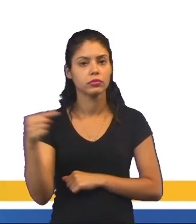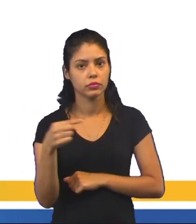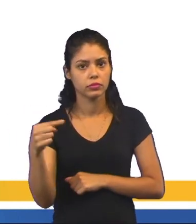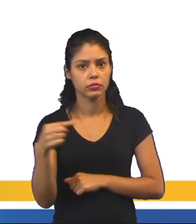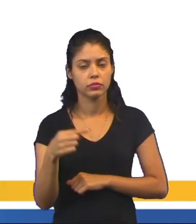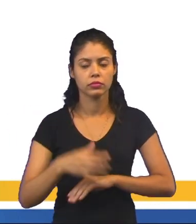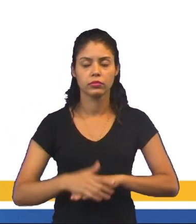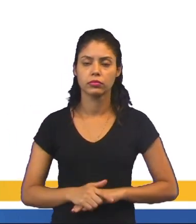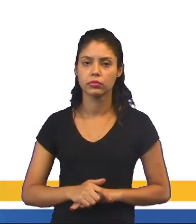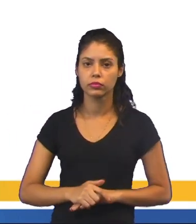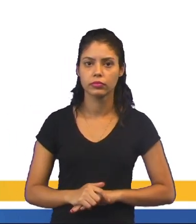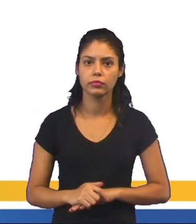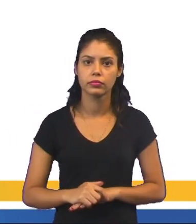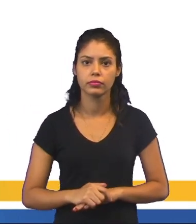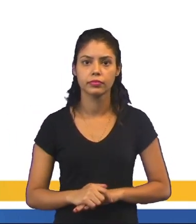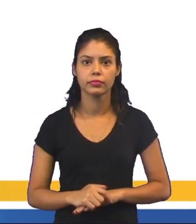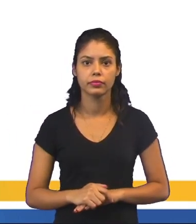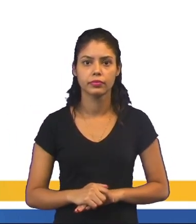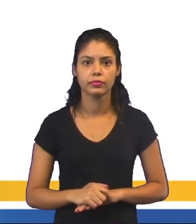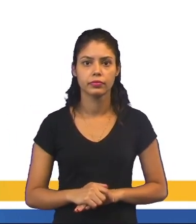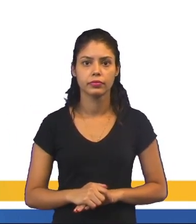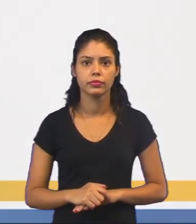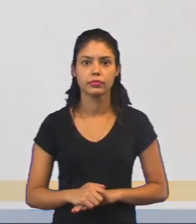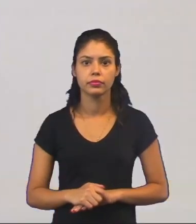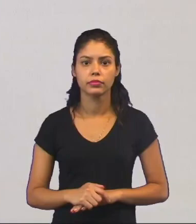vão ficar negativo.